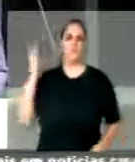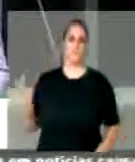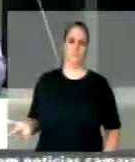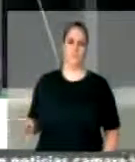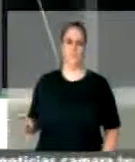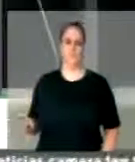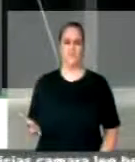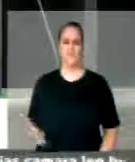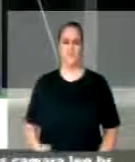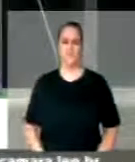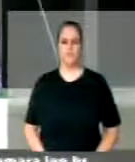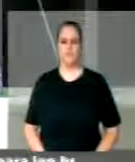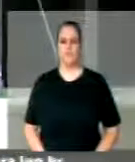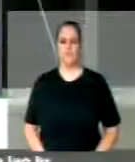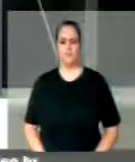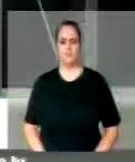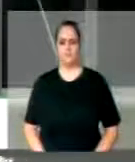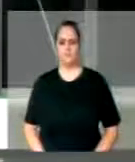Ora, nós